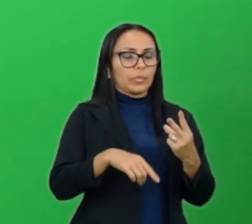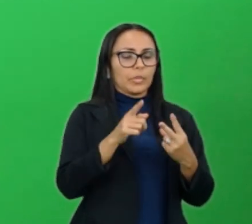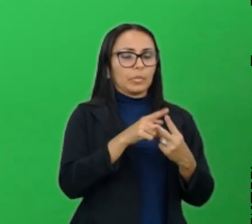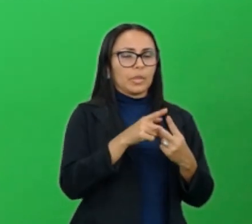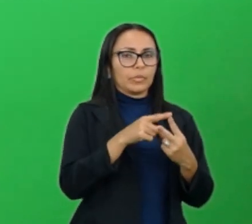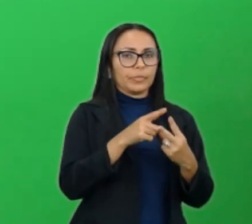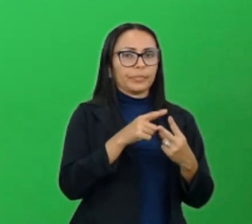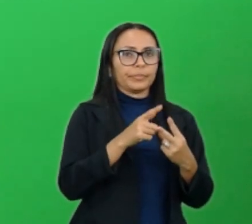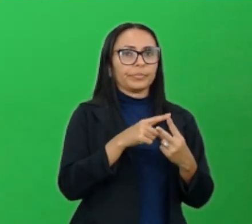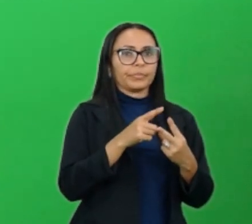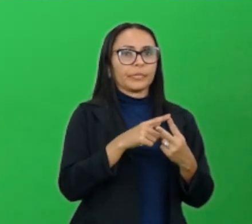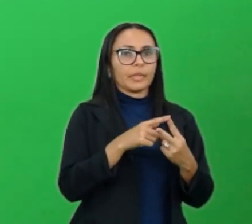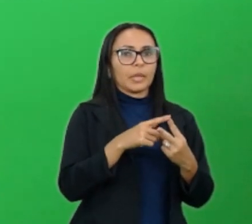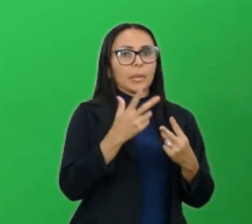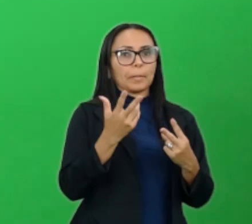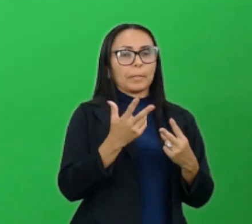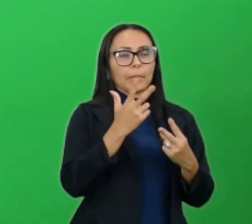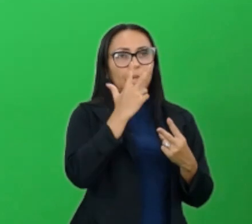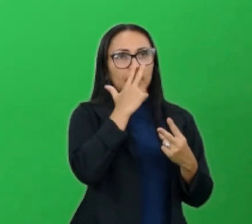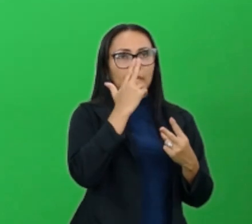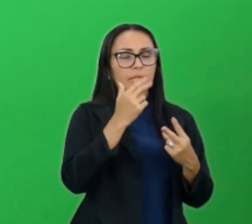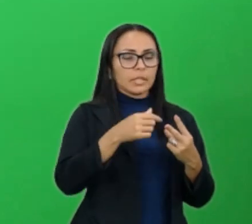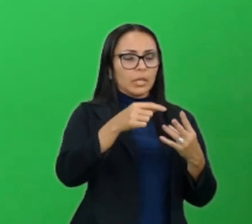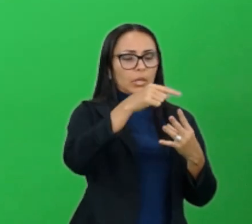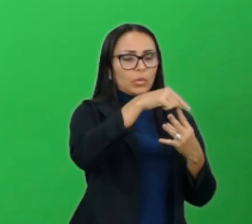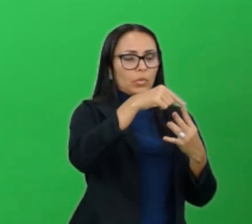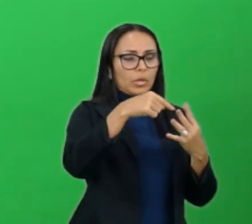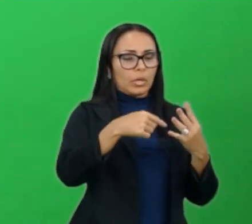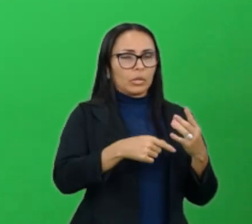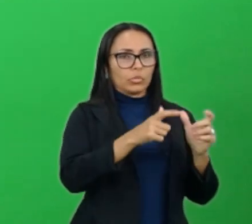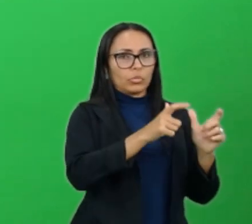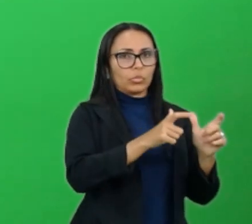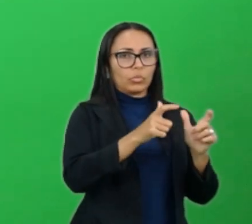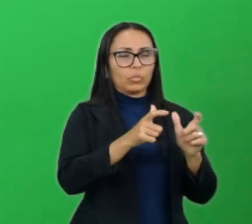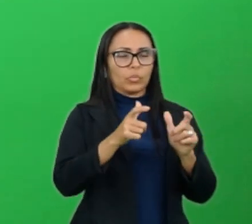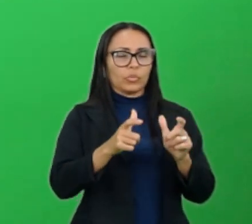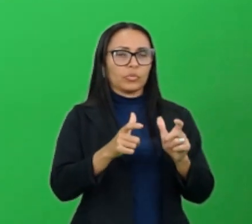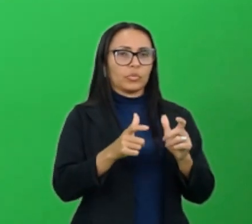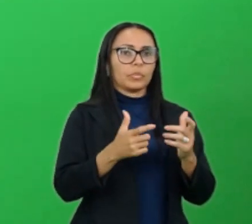uma divisão em 4 grupos principais, né, de onde vão